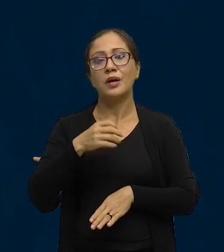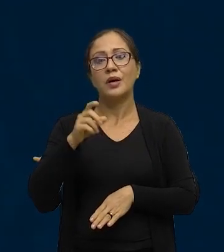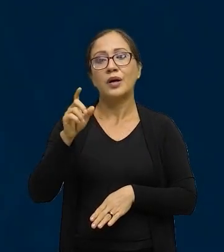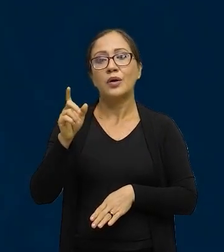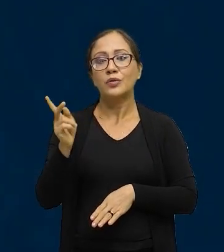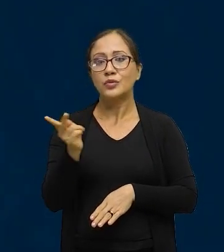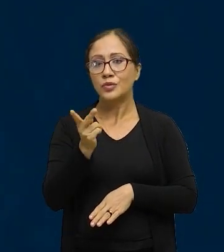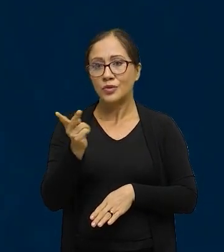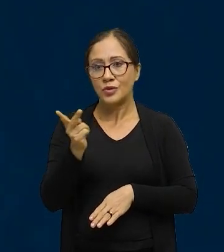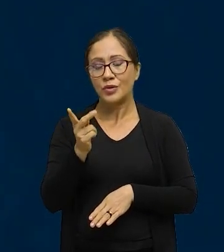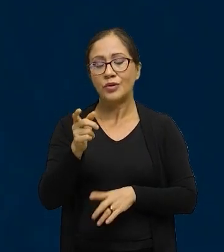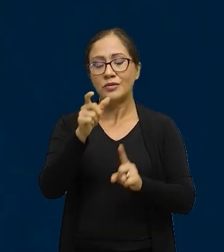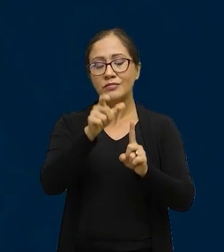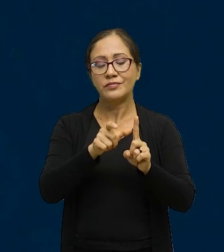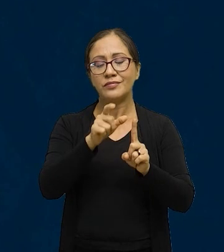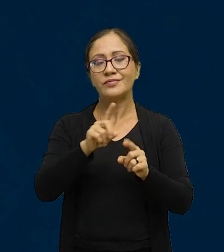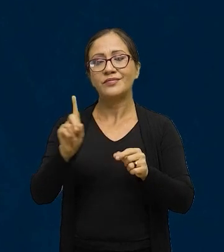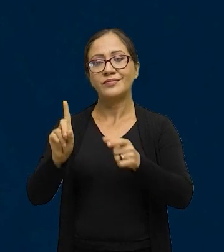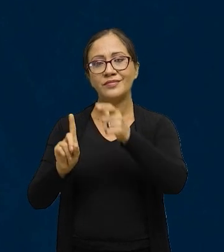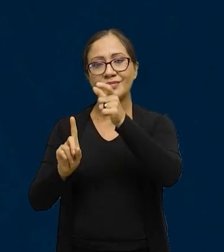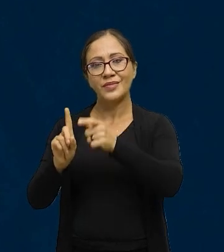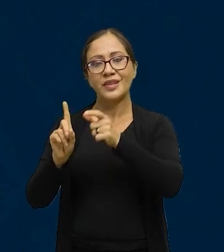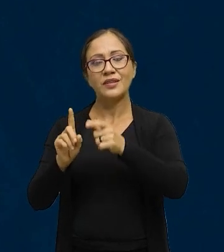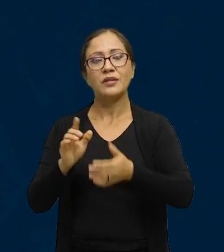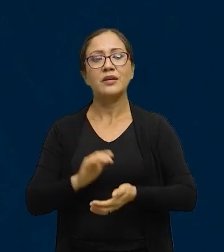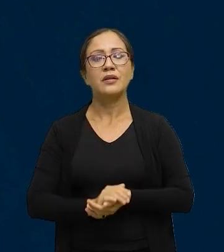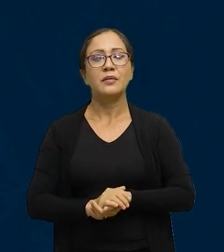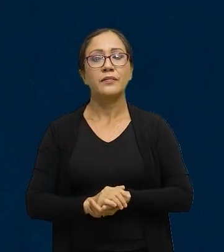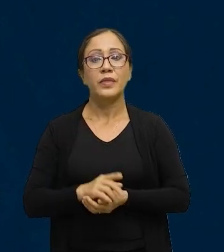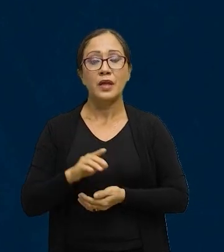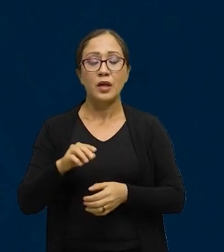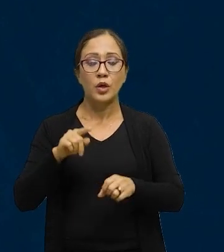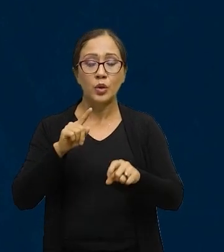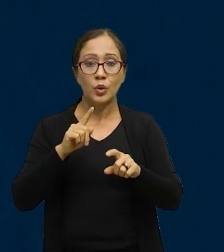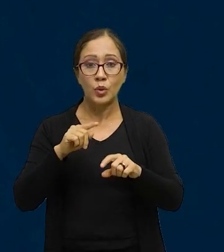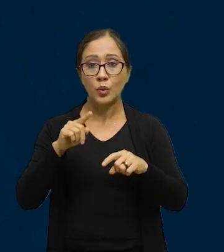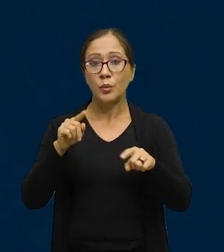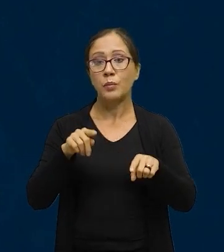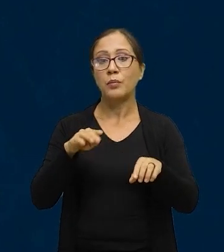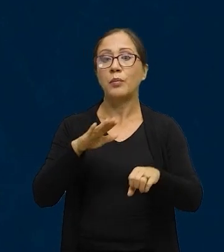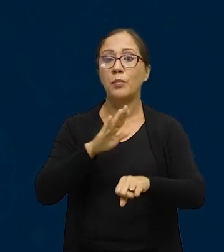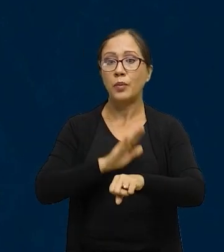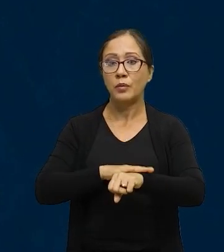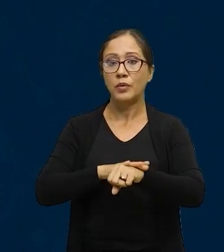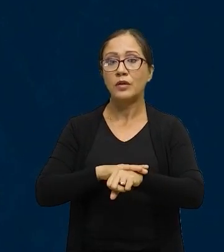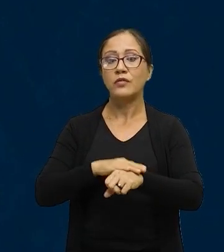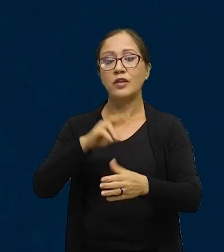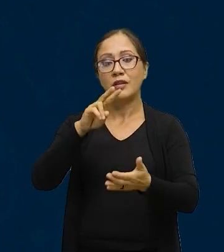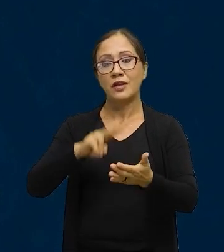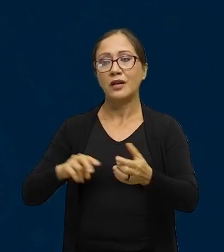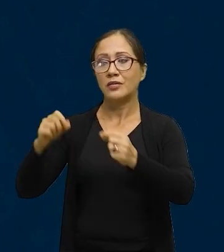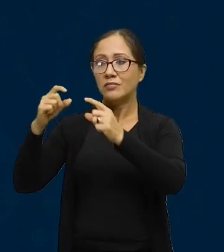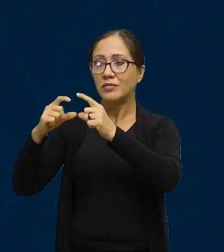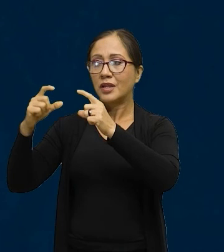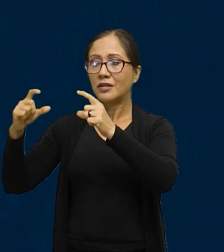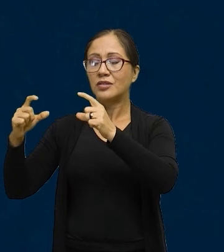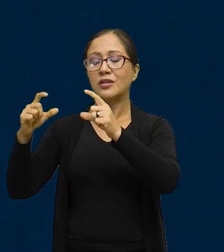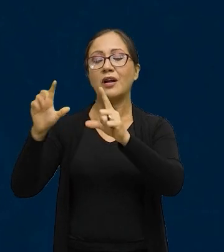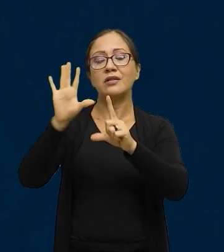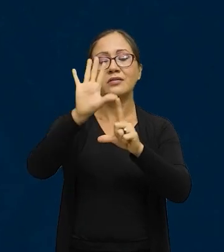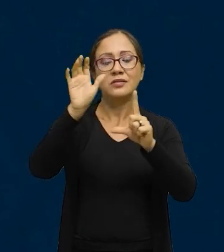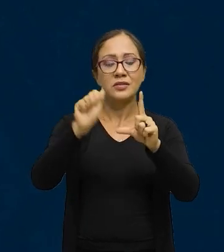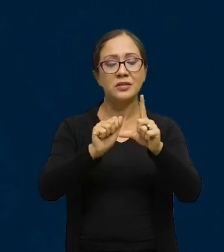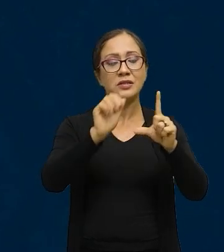eu vejo que na hora de você fazer a leitura da charge, tirinha ou cartoon, você deve